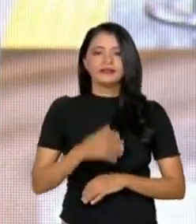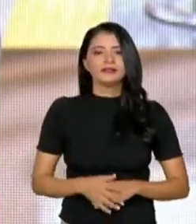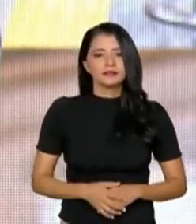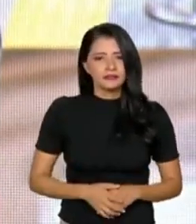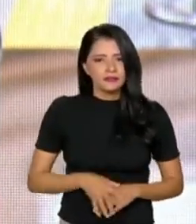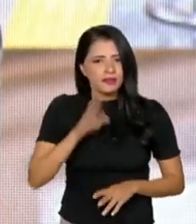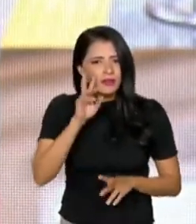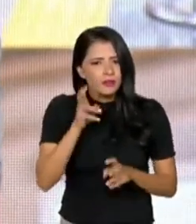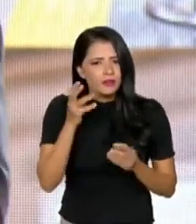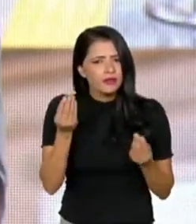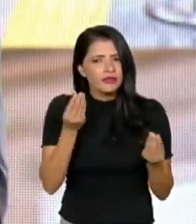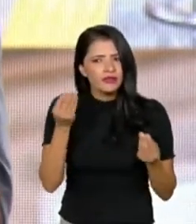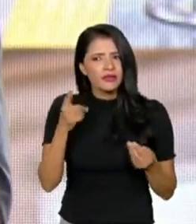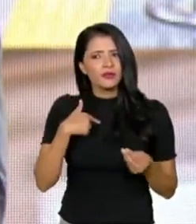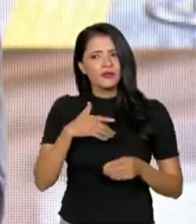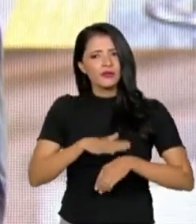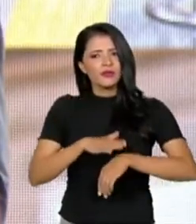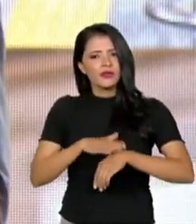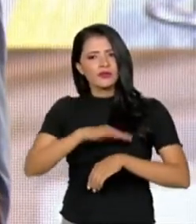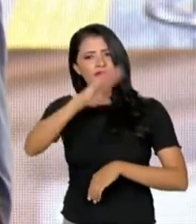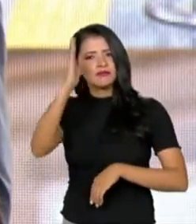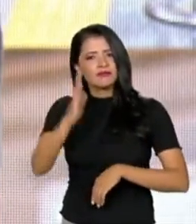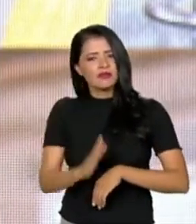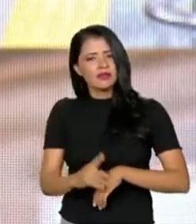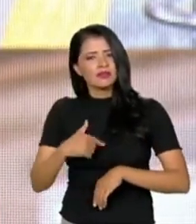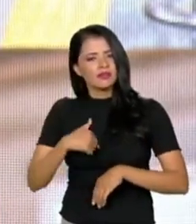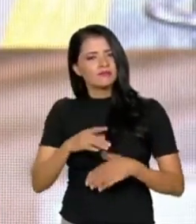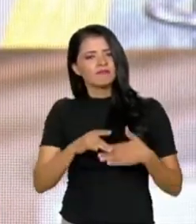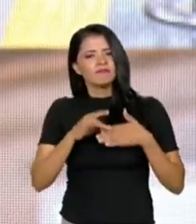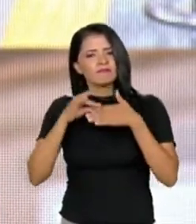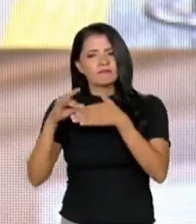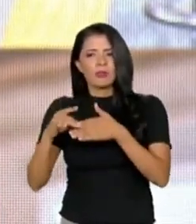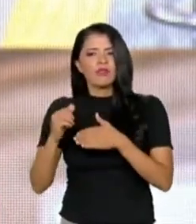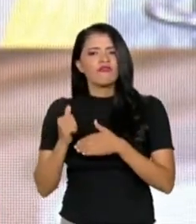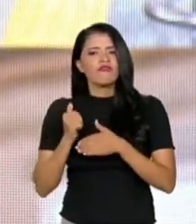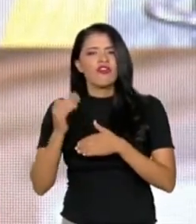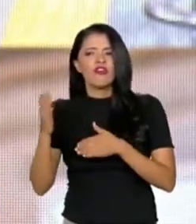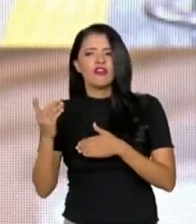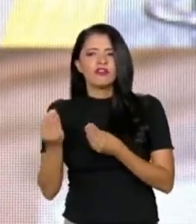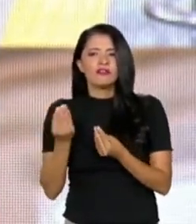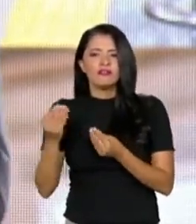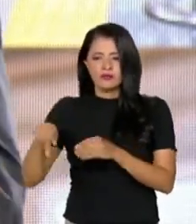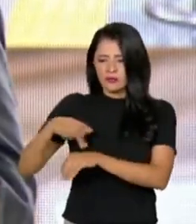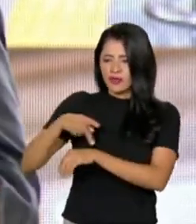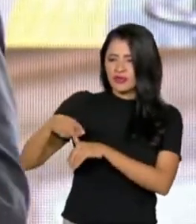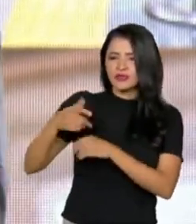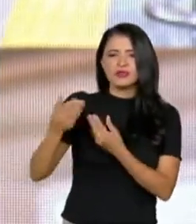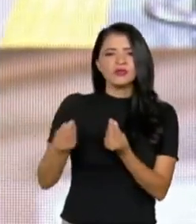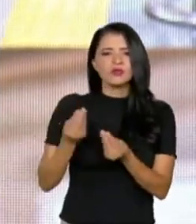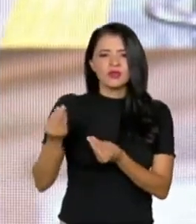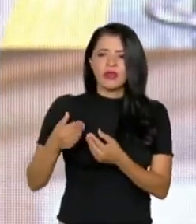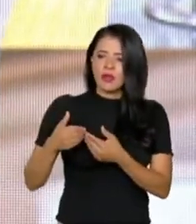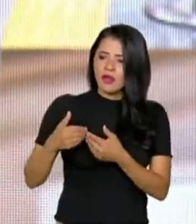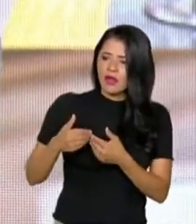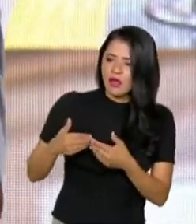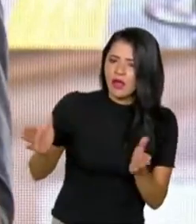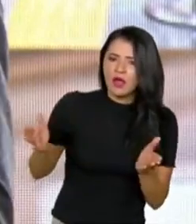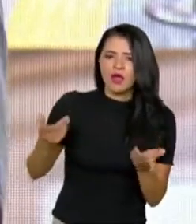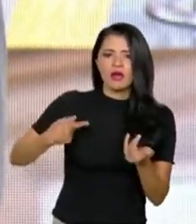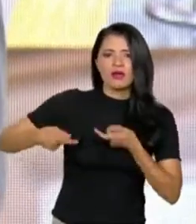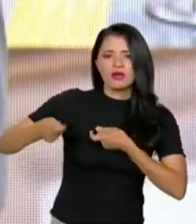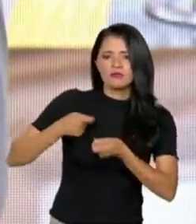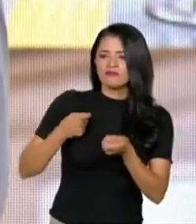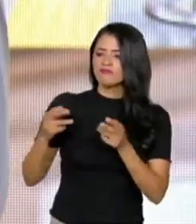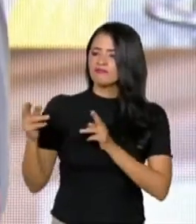E vejo o momento em que o Brasil leva para fora do Brasil a abertura comercial dessa